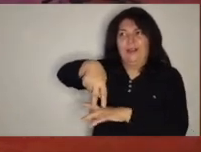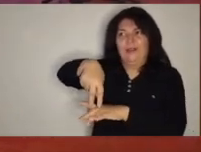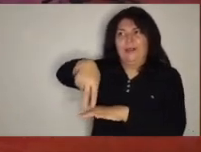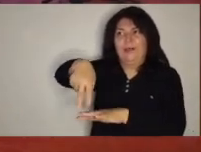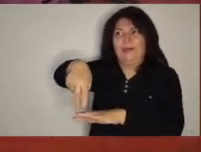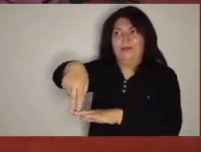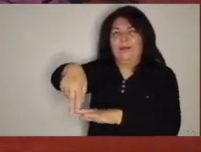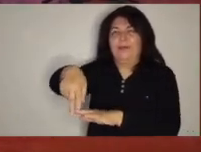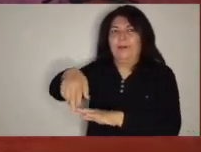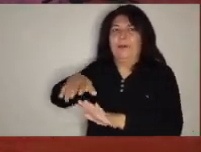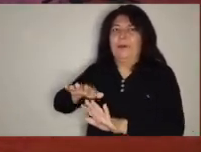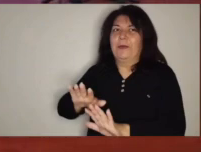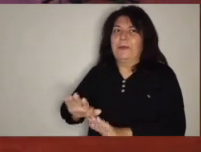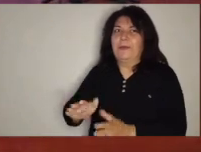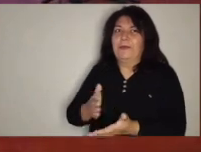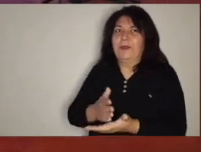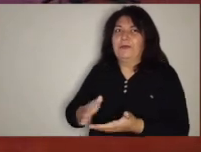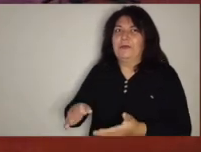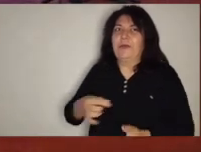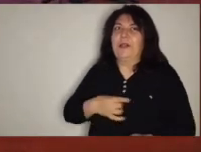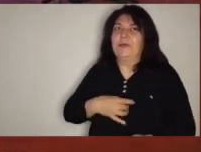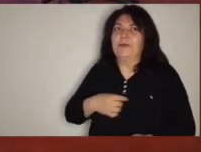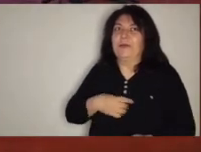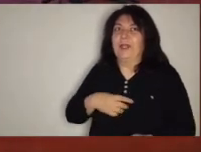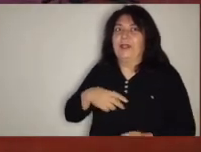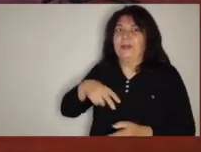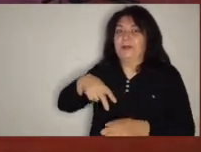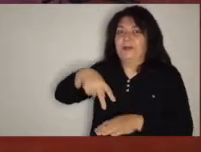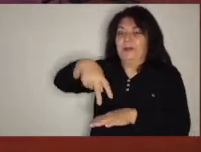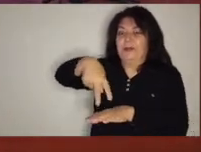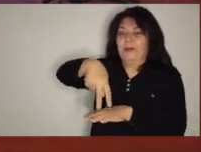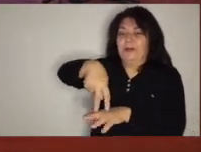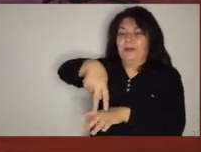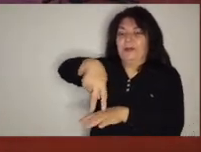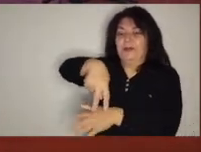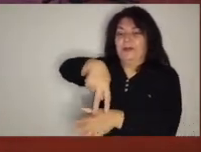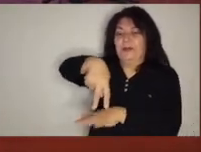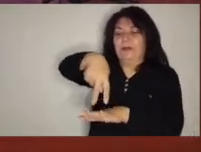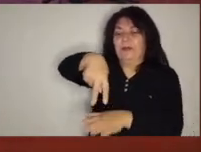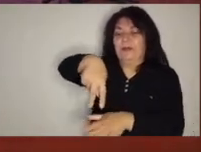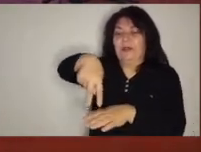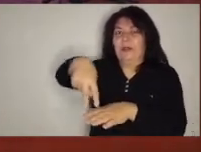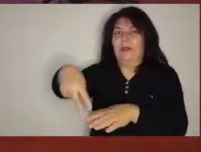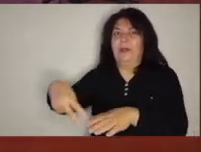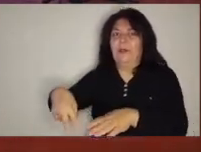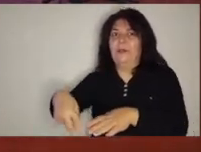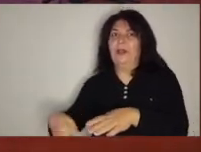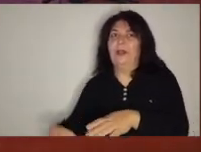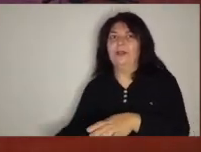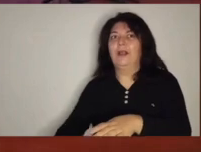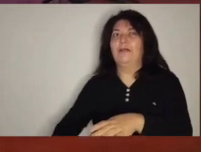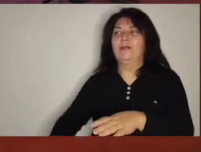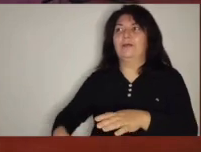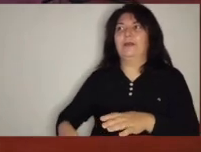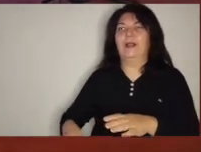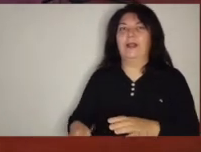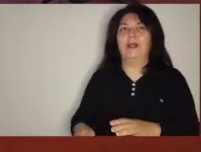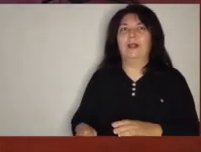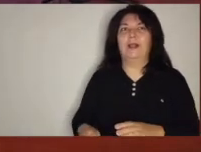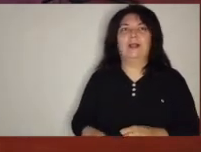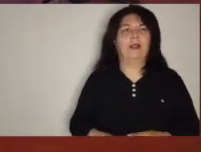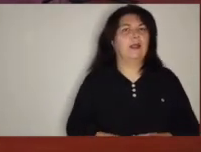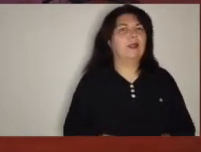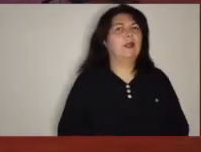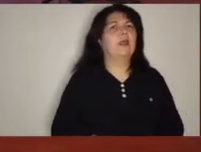Só que a Bíblia vai dizer que Pedro, ele sente o vento bater, ele sente medo e ele começa a afundar.